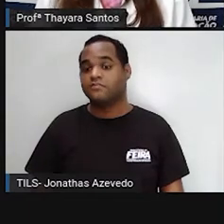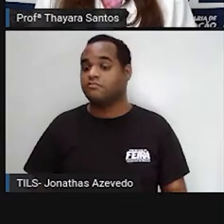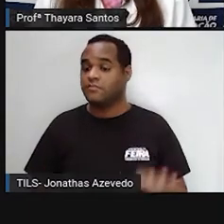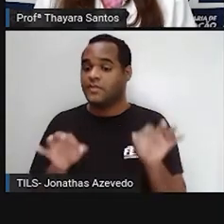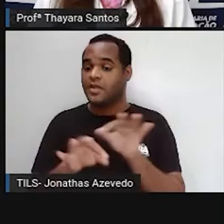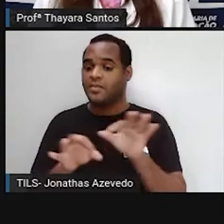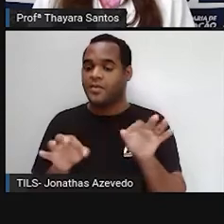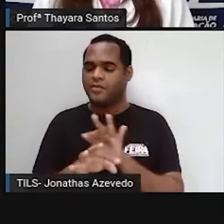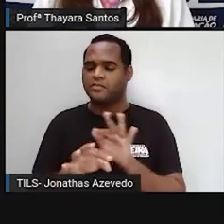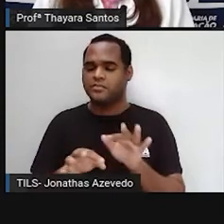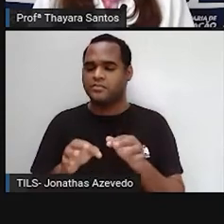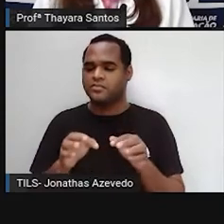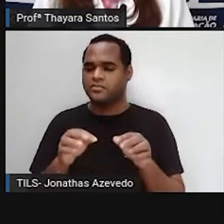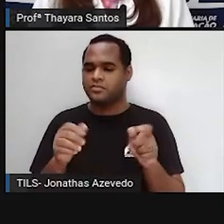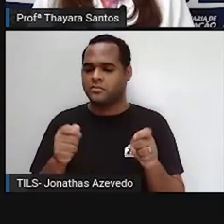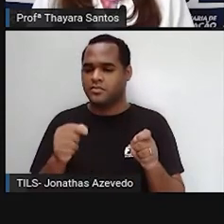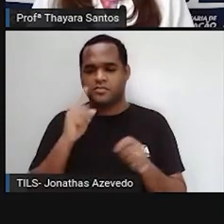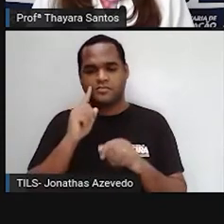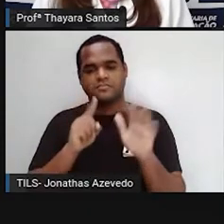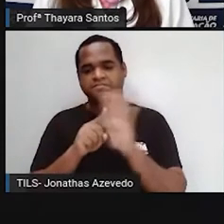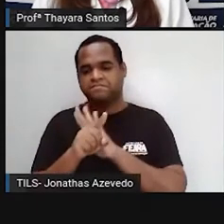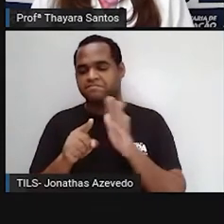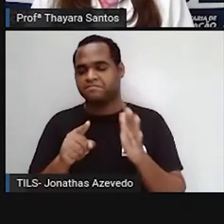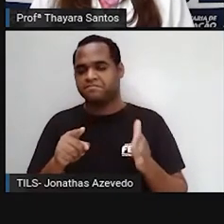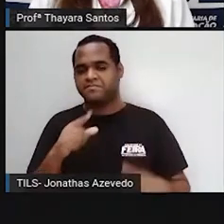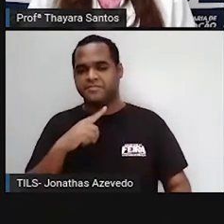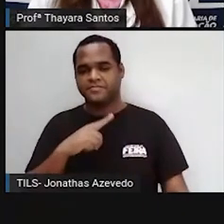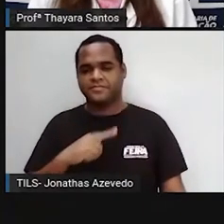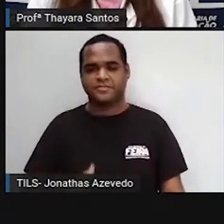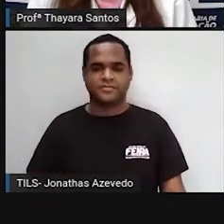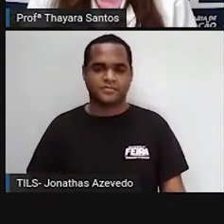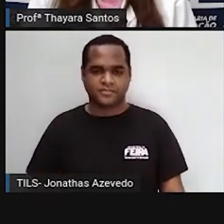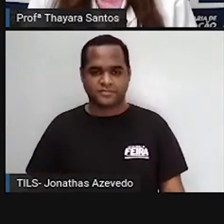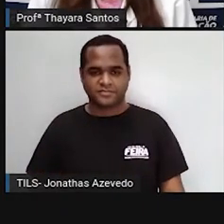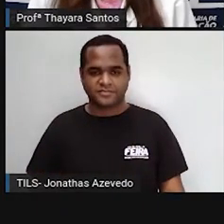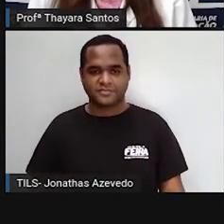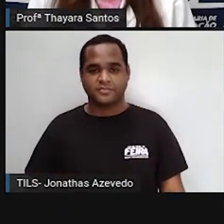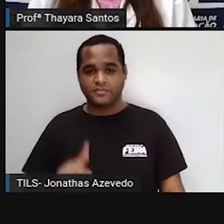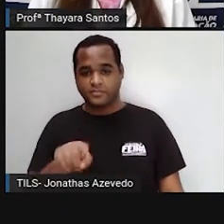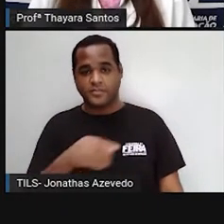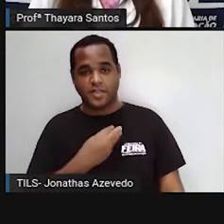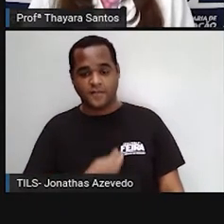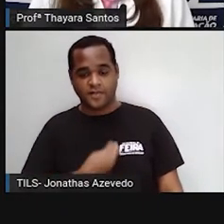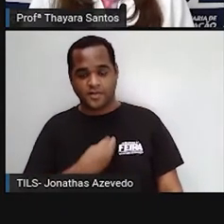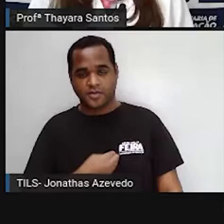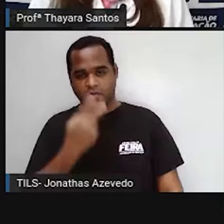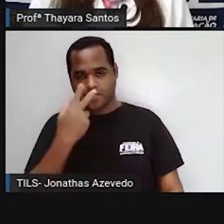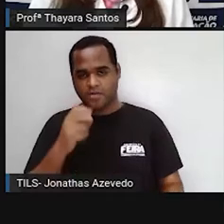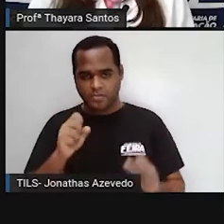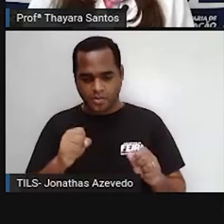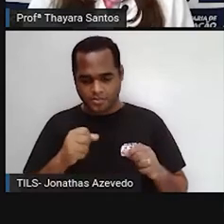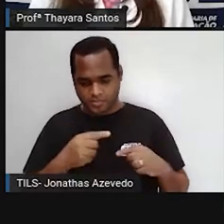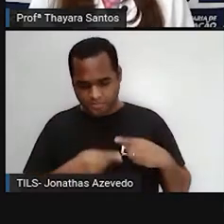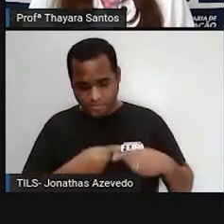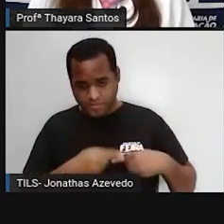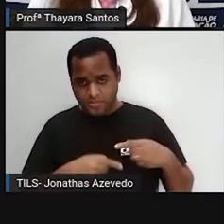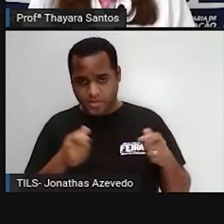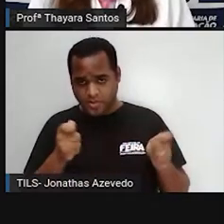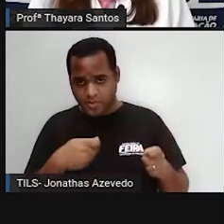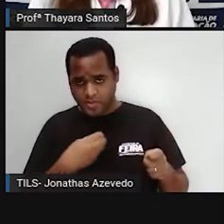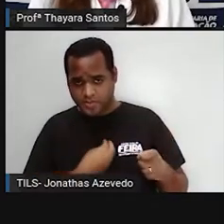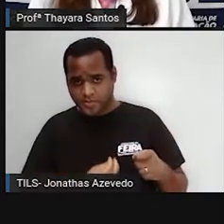acabou o tempo. Vamos lá para a próxima pergunta. Os seres vivos podem se reproduzir sexuadamente